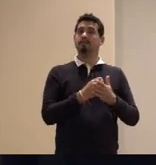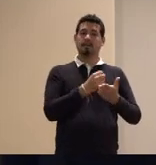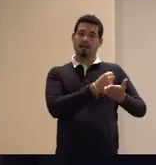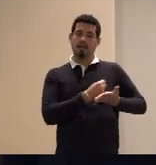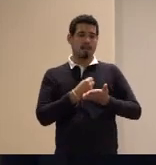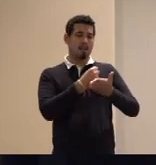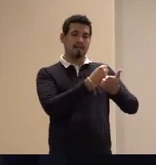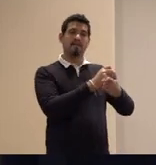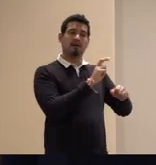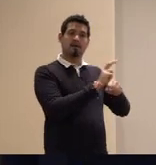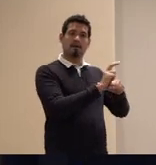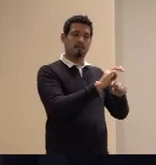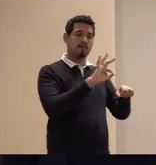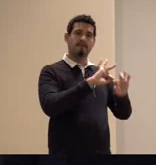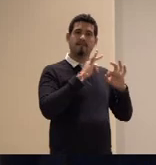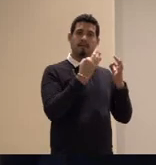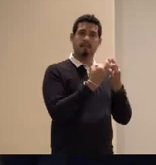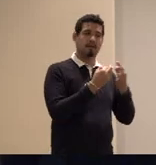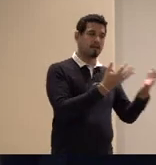acolhido.